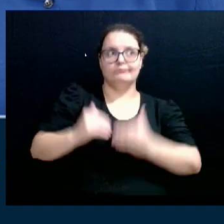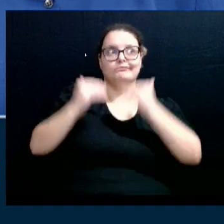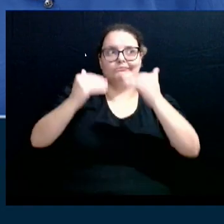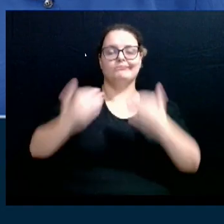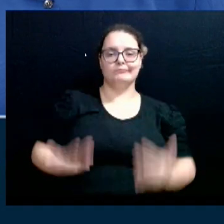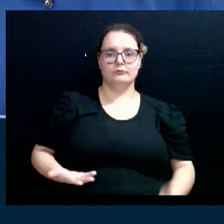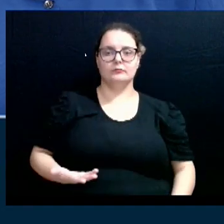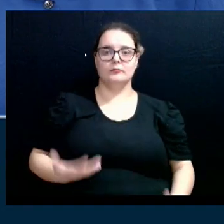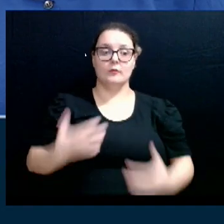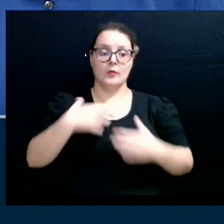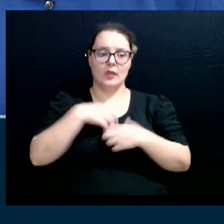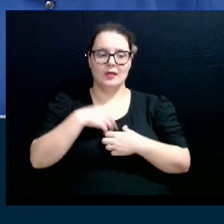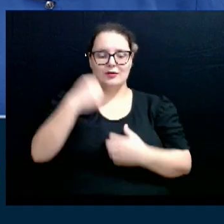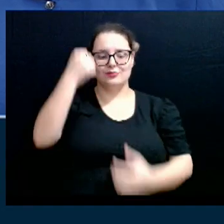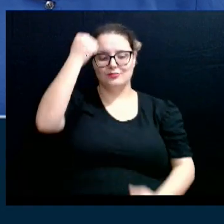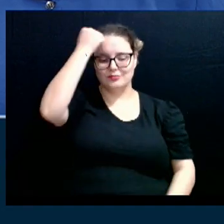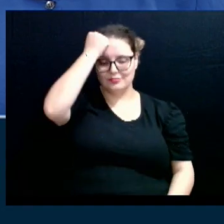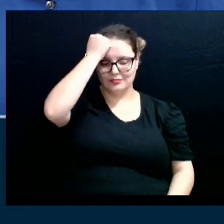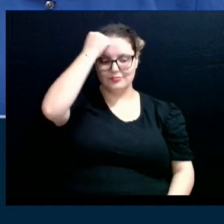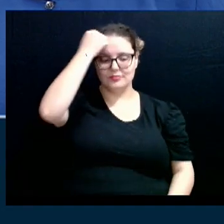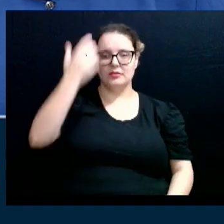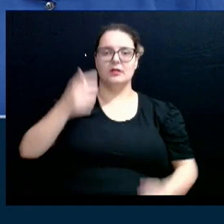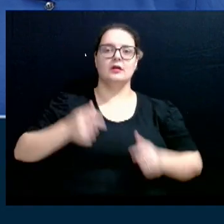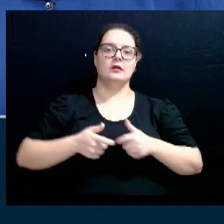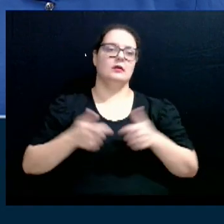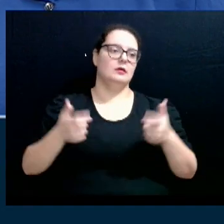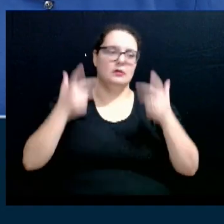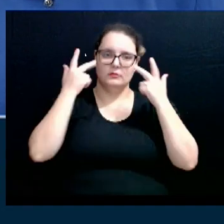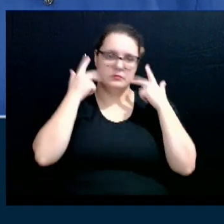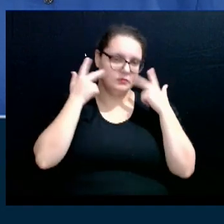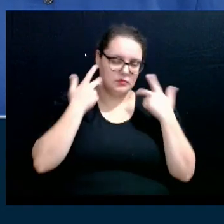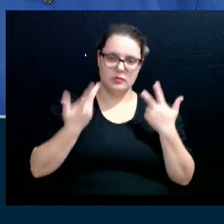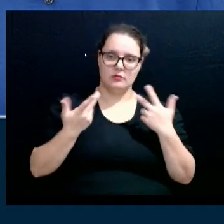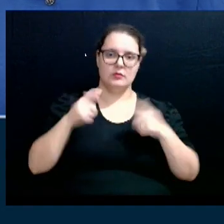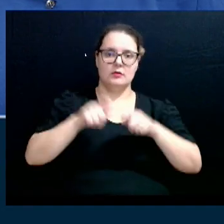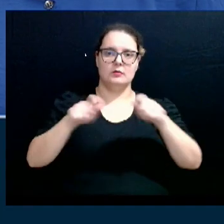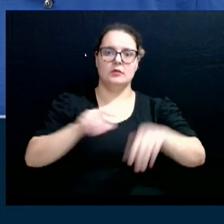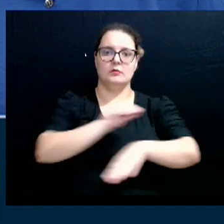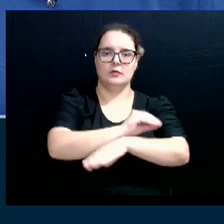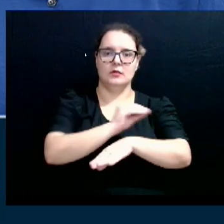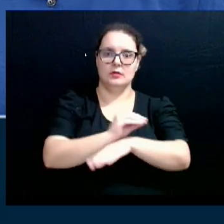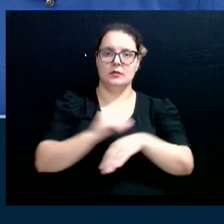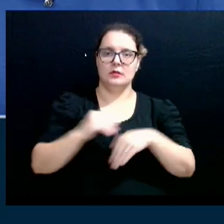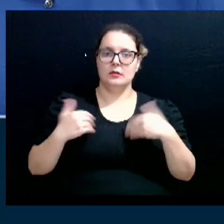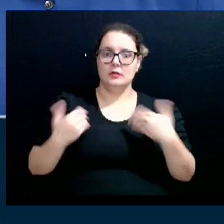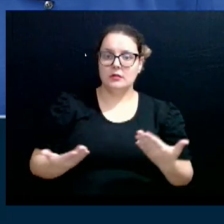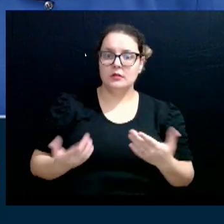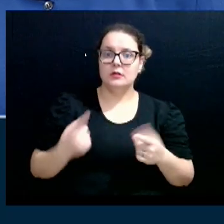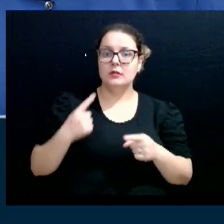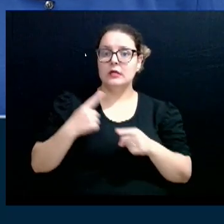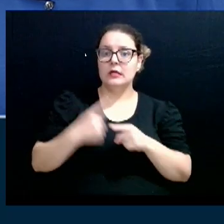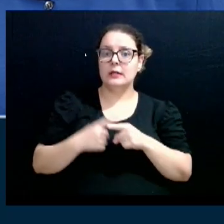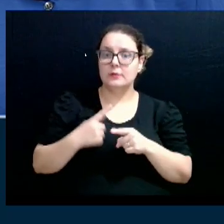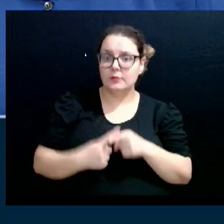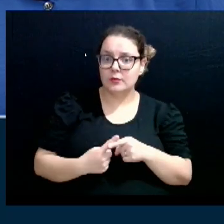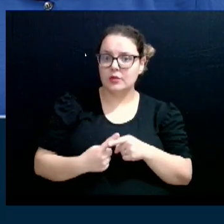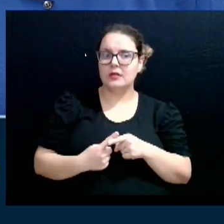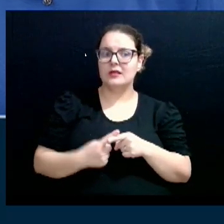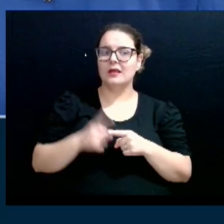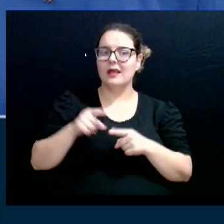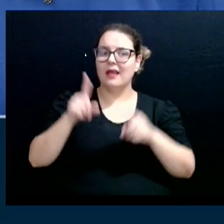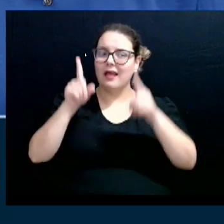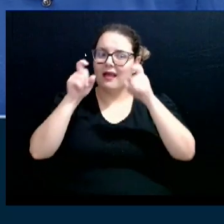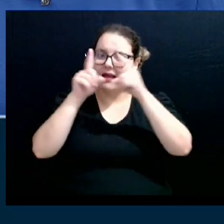de culpa, né, é muito comum entre os cuidadores. Então, por que é tão difícil,